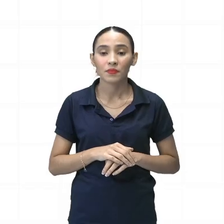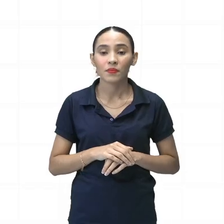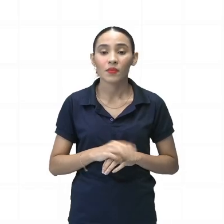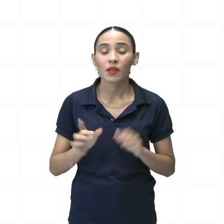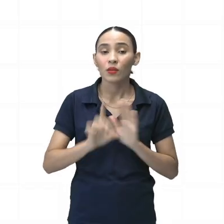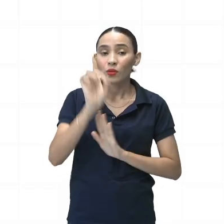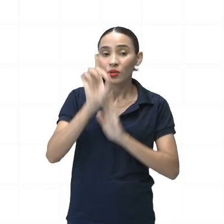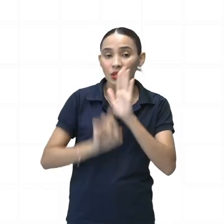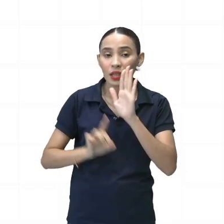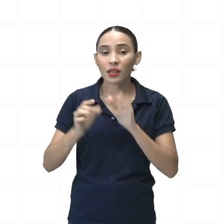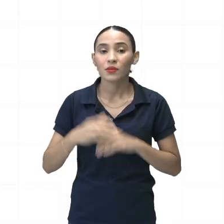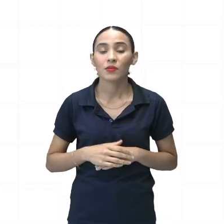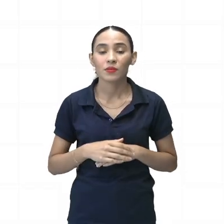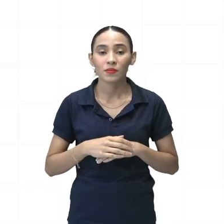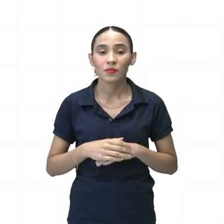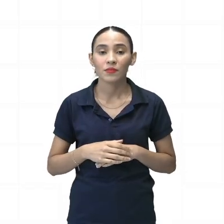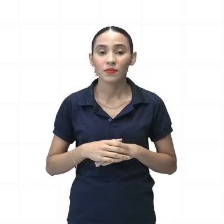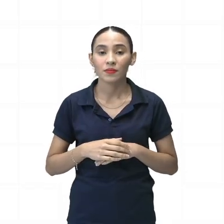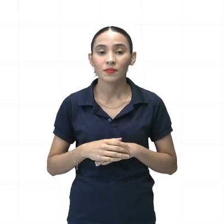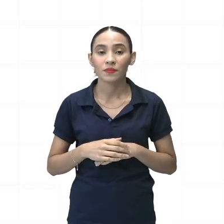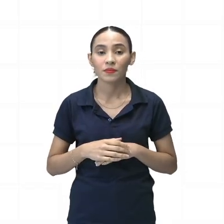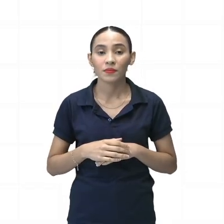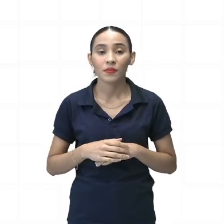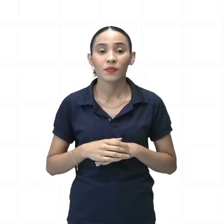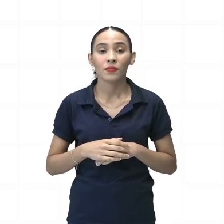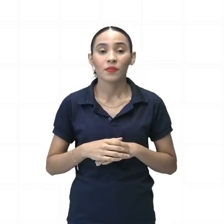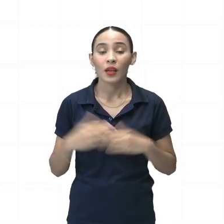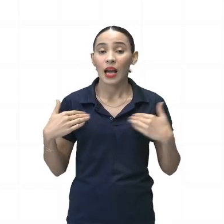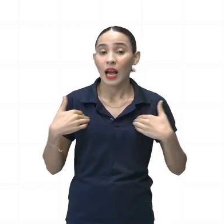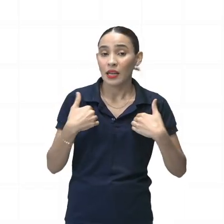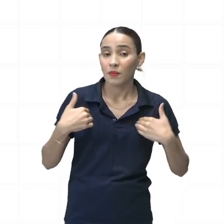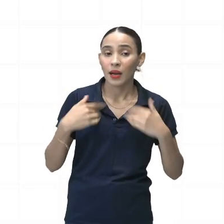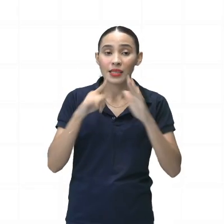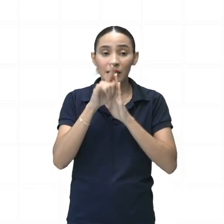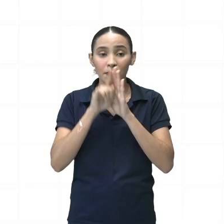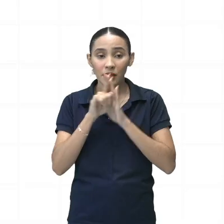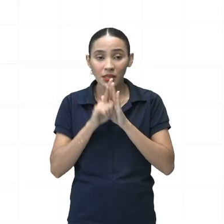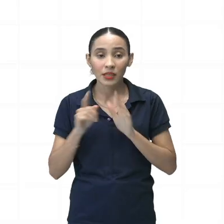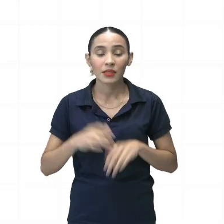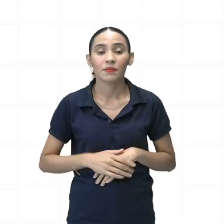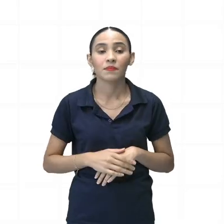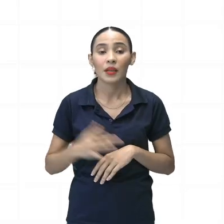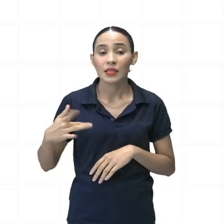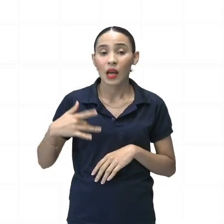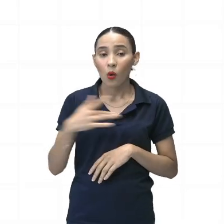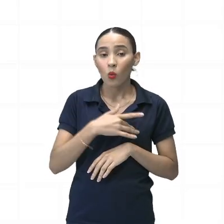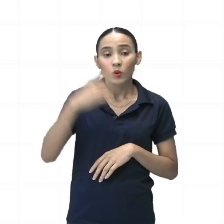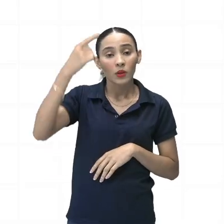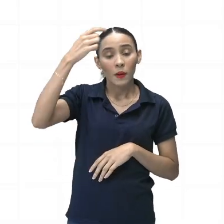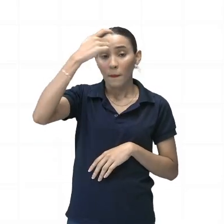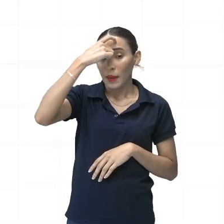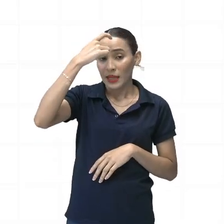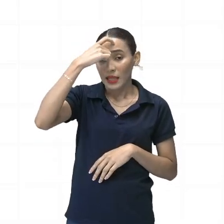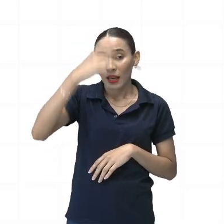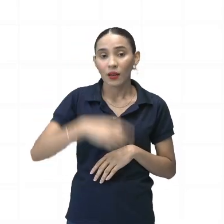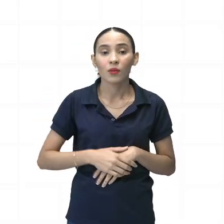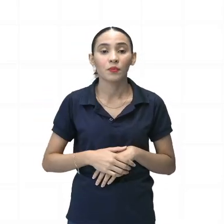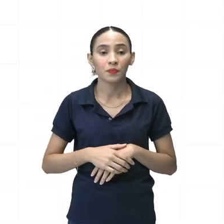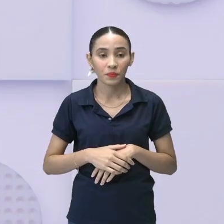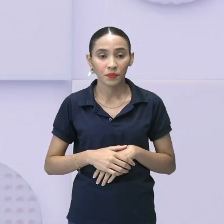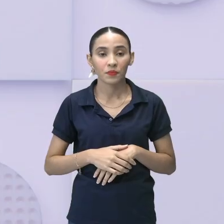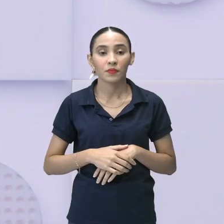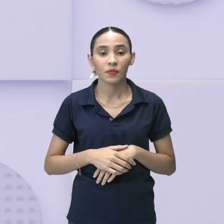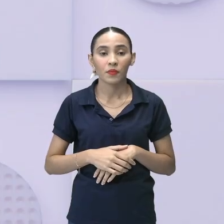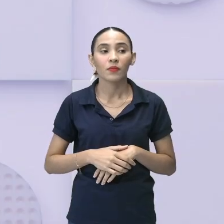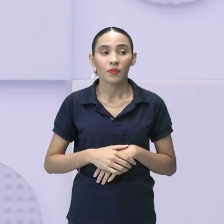estigmação, as mudanças climáticas e bioéticas, né? E aqui vem alguns pontos que é muito interessante quando a gente para